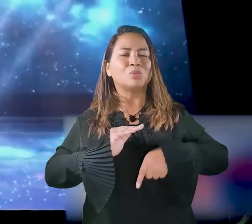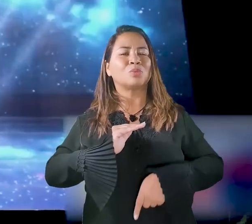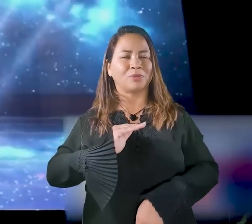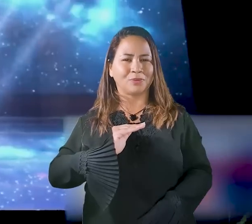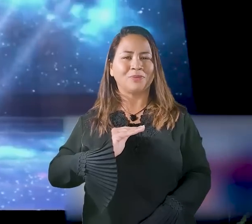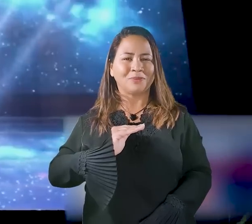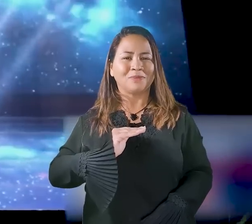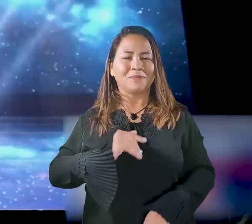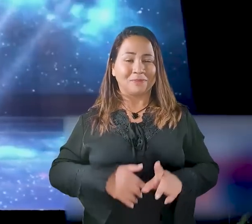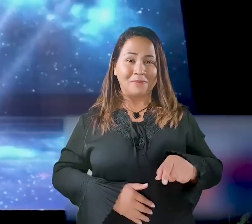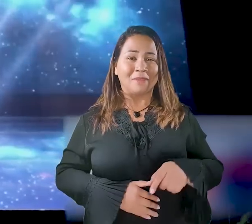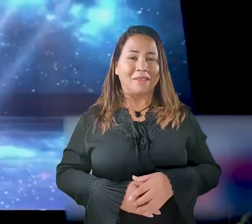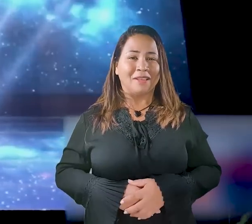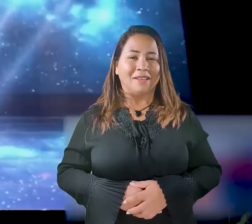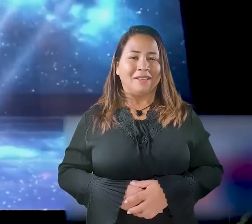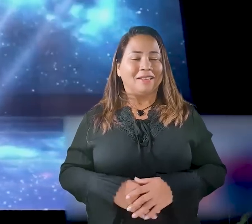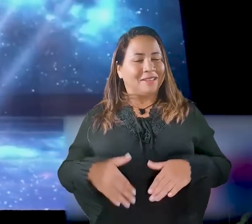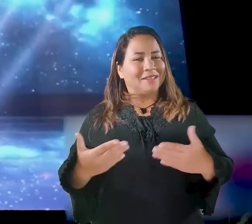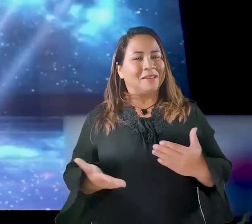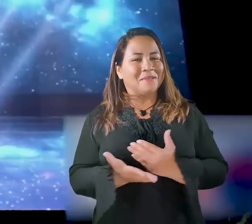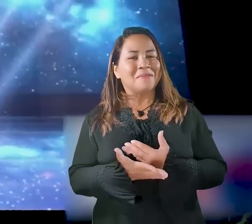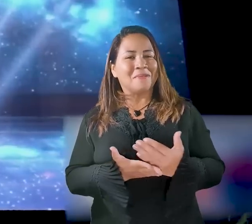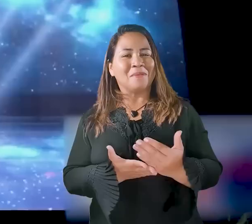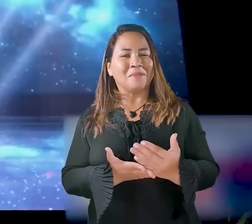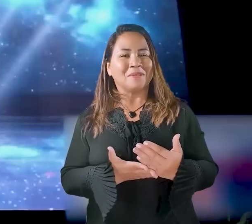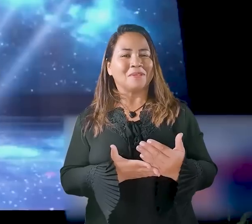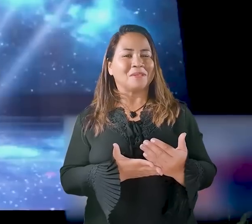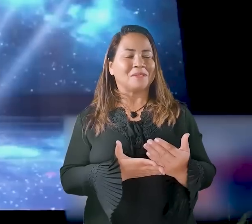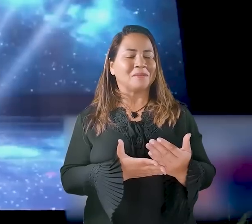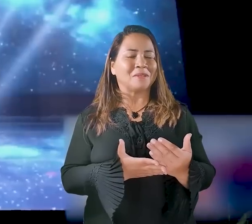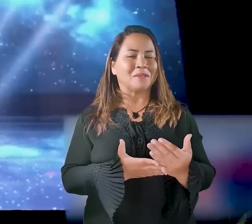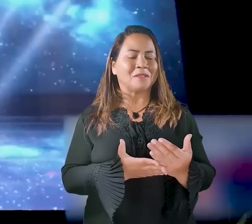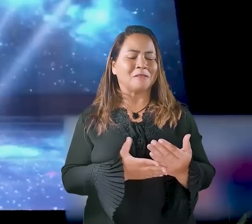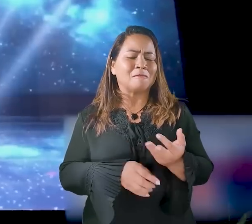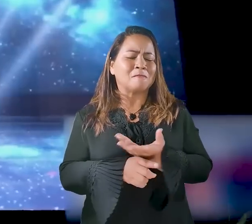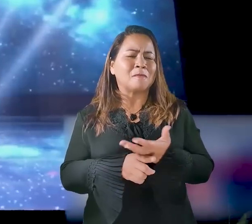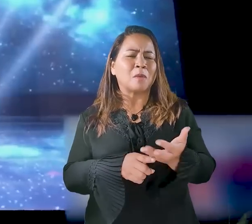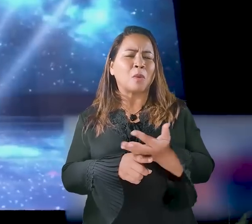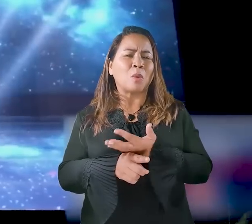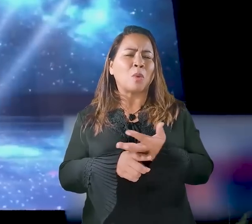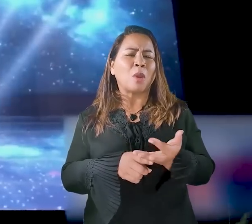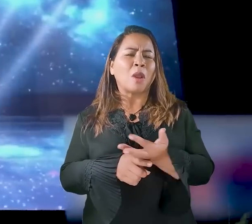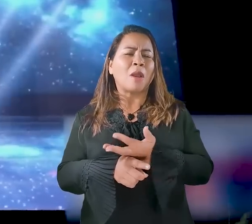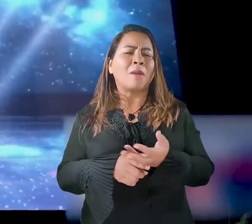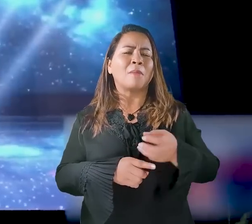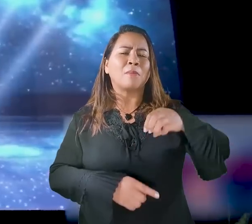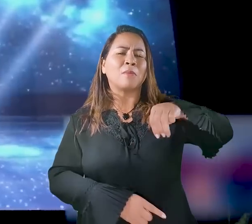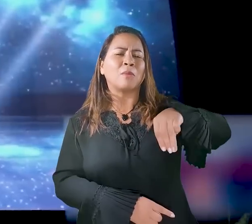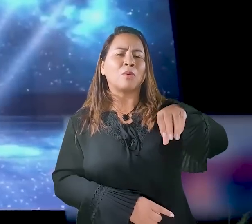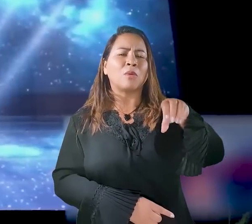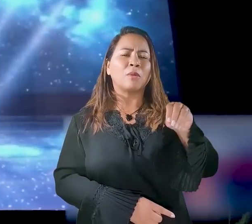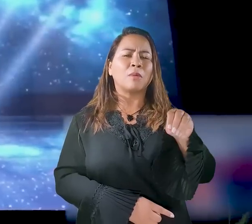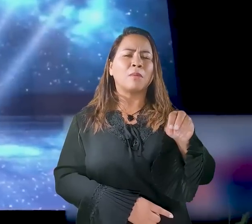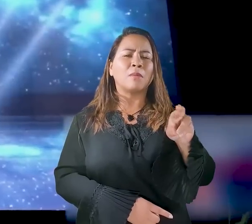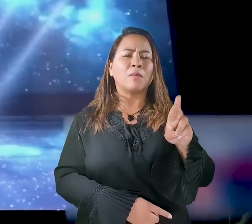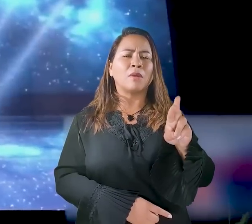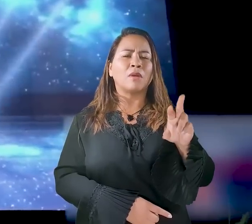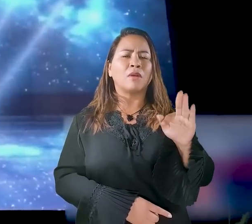É. Nós começamos a acessar o campo morfogenético de 5 mil pessoas. Qual é teu